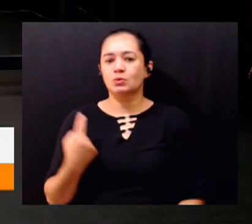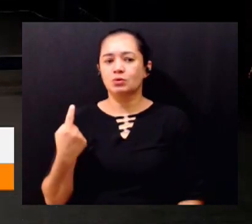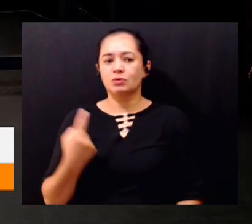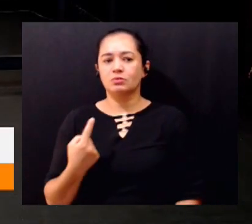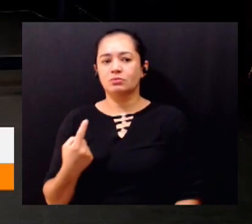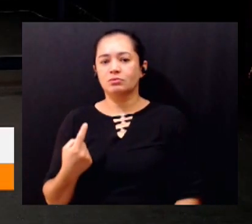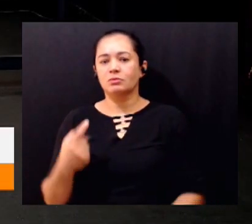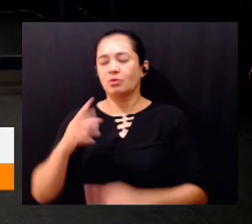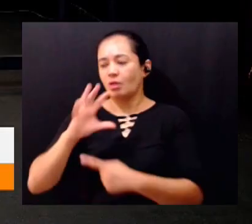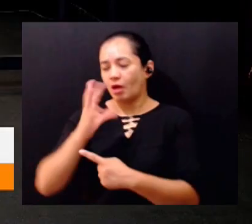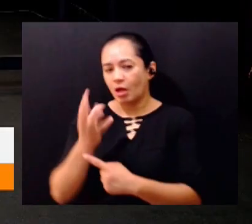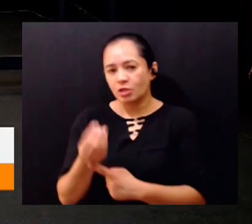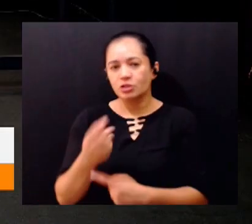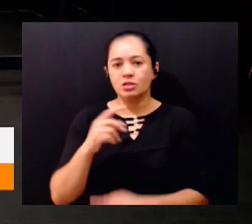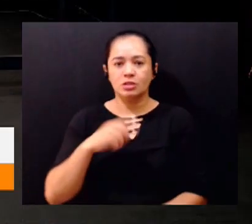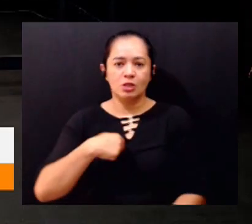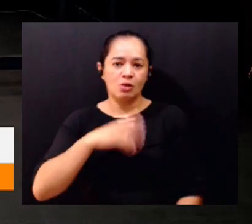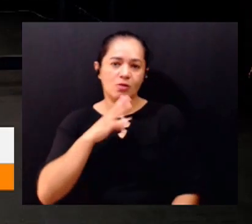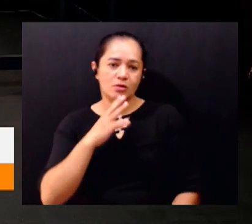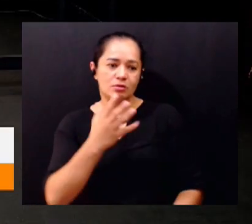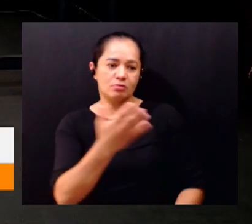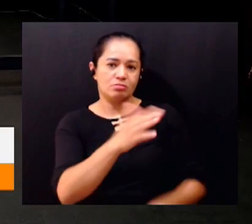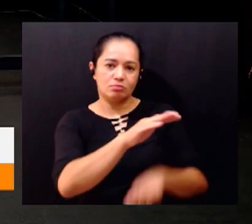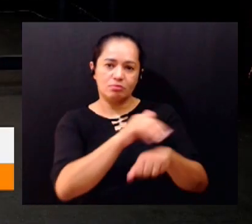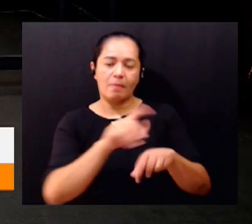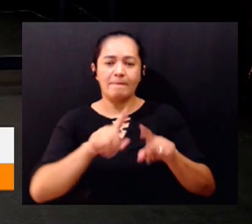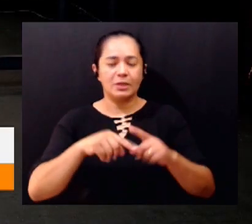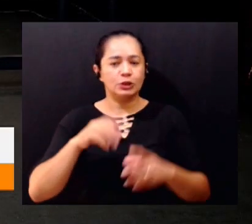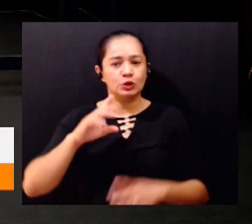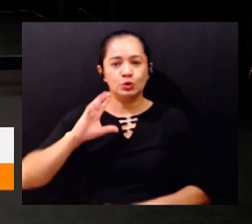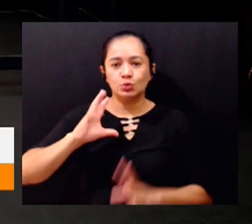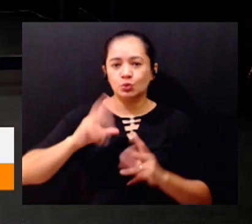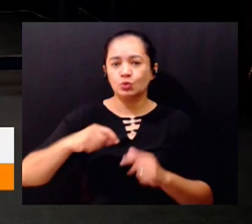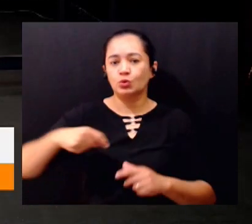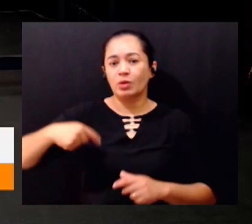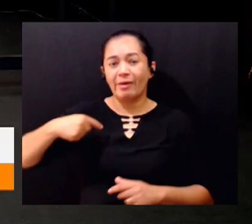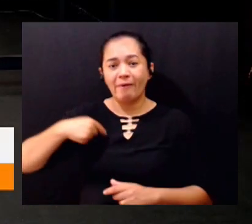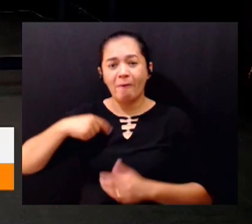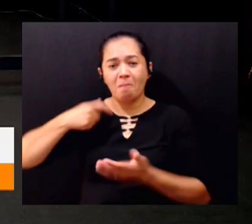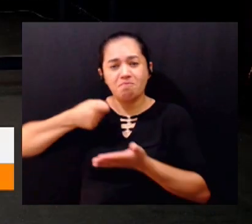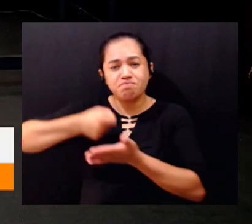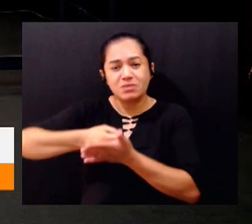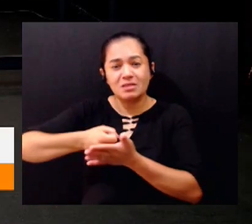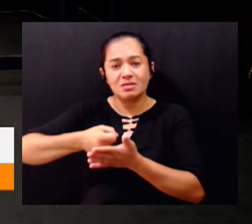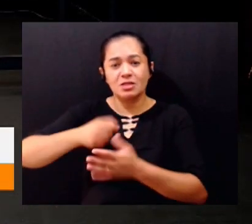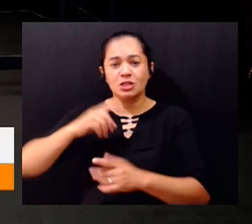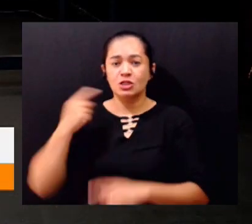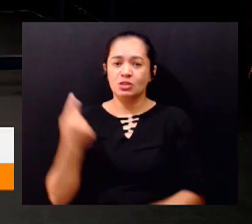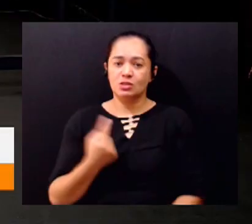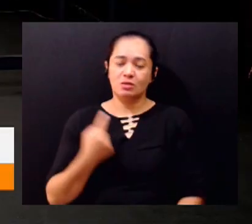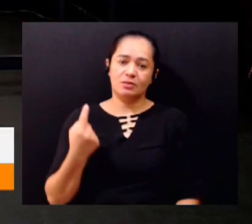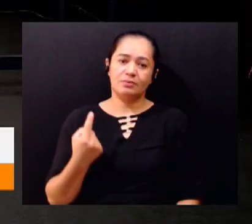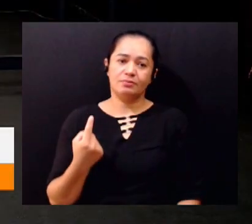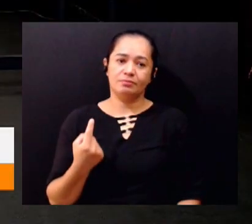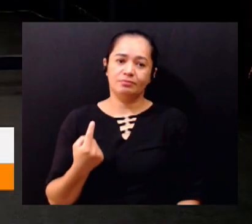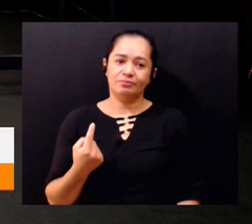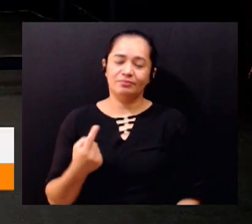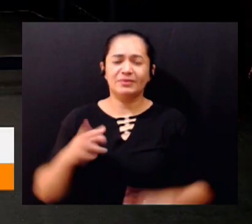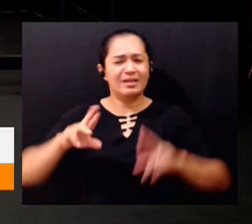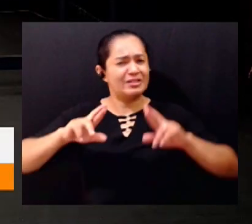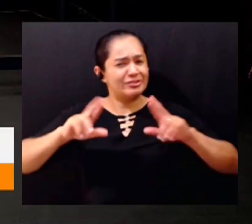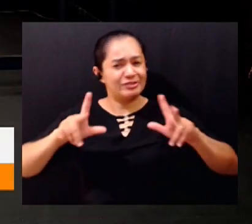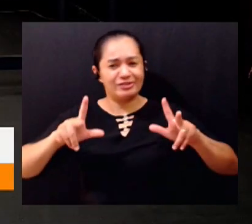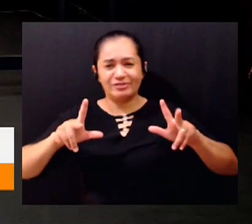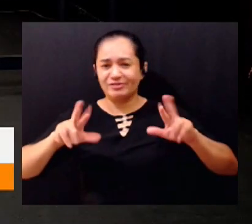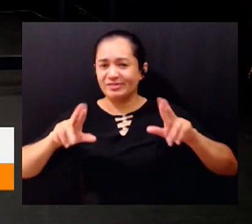mas aí foi uma coisa feita, assim, do próprio bolso. Então, é muito difícil você ter uma equipe para criar ali. É totalmente diferente de trabalhar em editora, quando